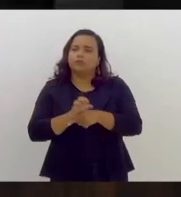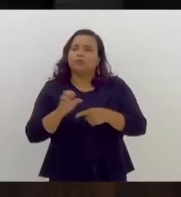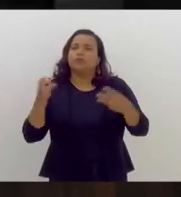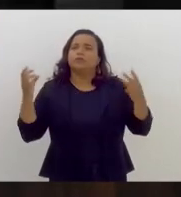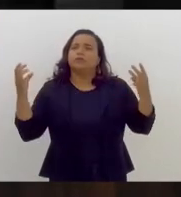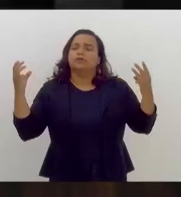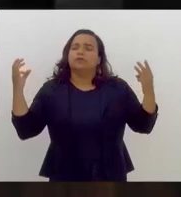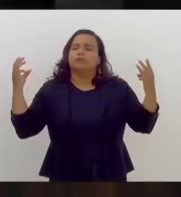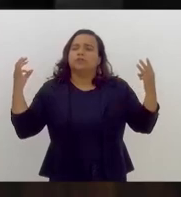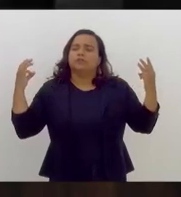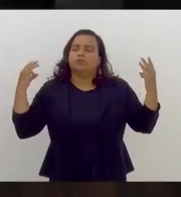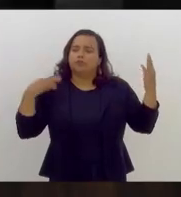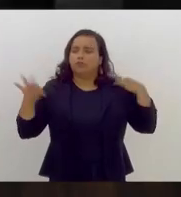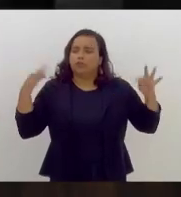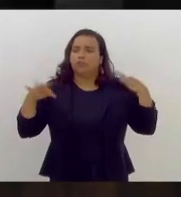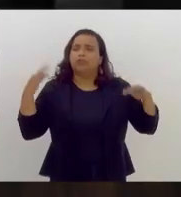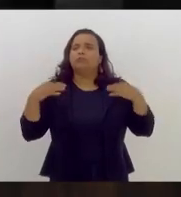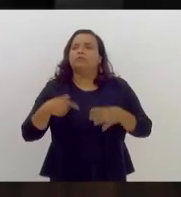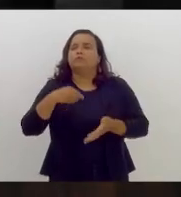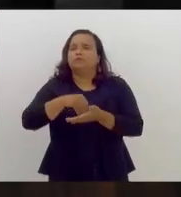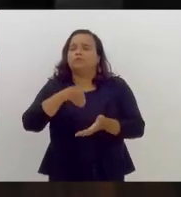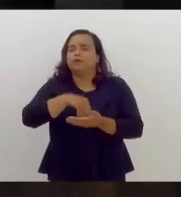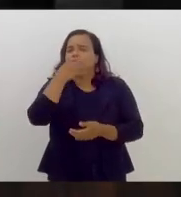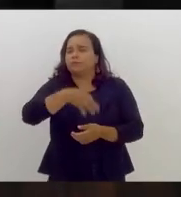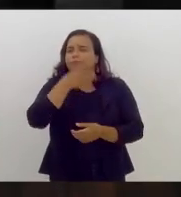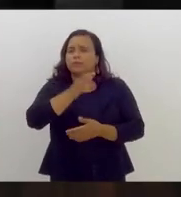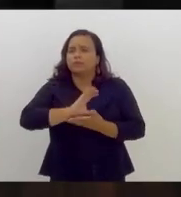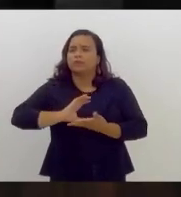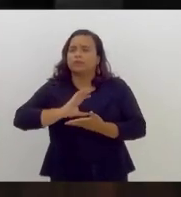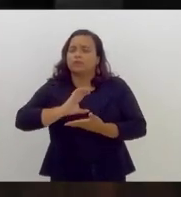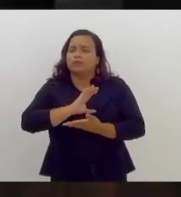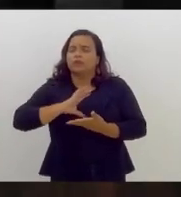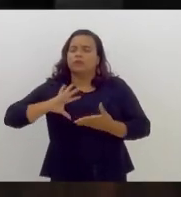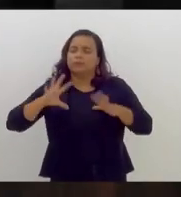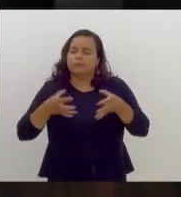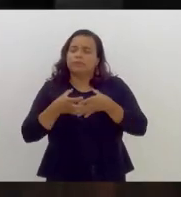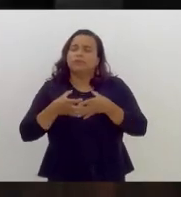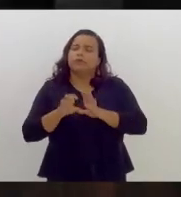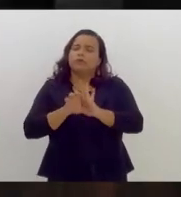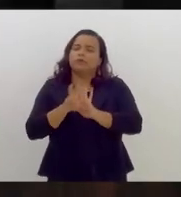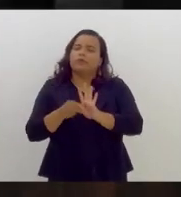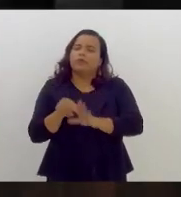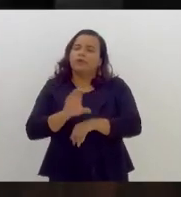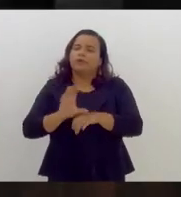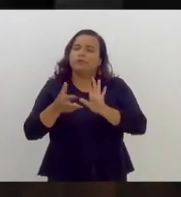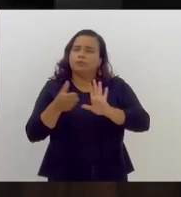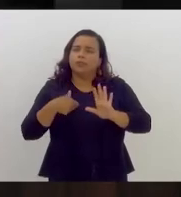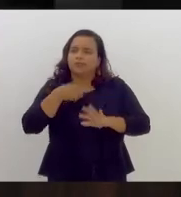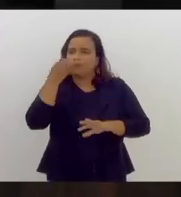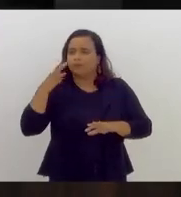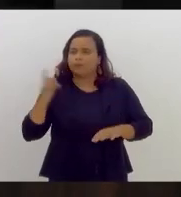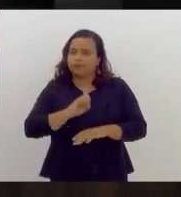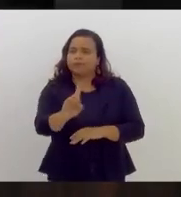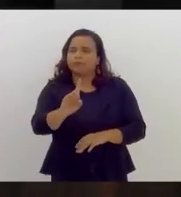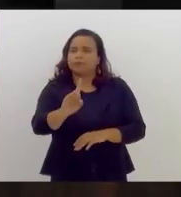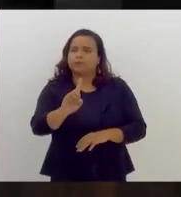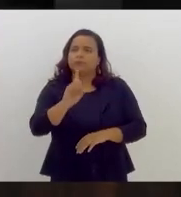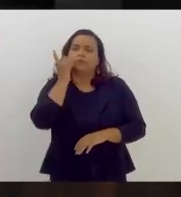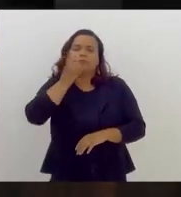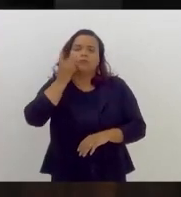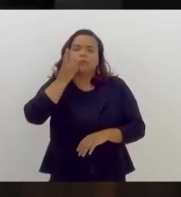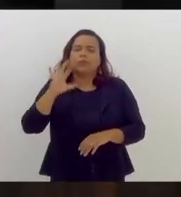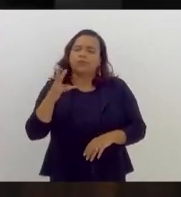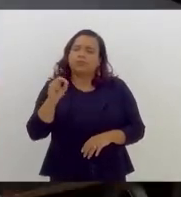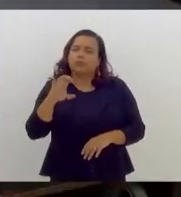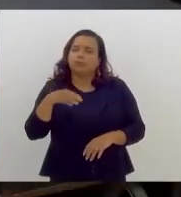da outras providências, pendendo de parecer da Comissão de Emendas Constitucionais e Vetos. Para emitir parecer pela Comissão de Emendas Constitucionais e Vetos, deputado Chico